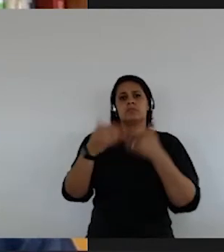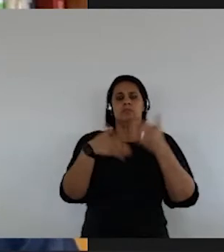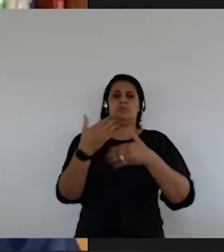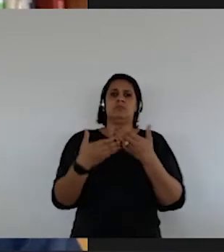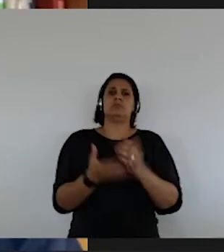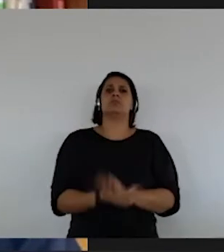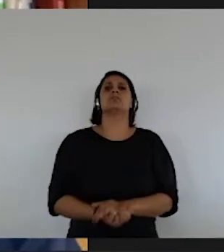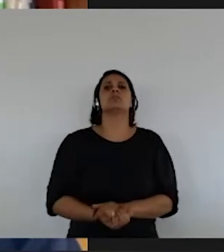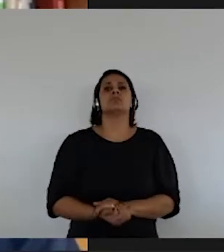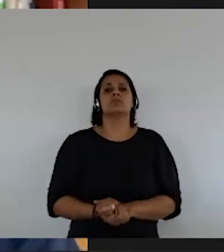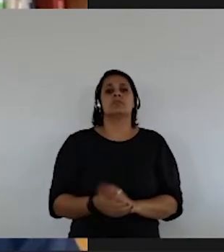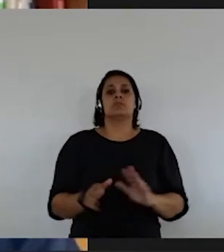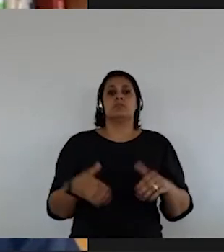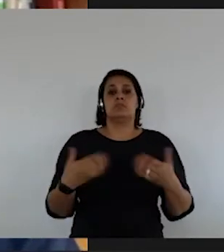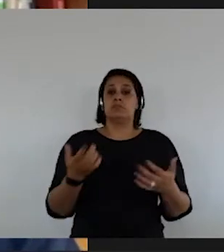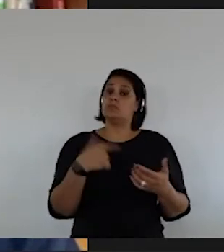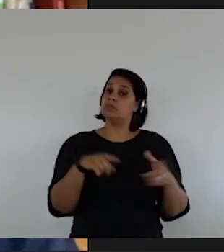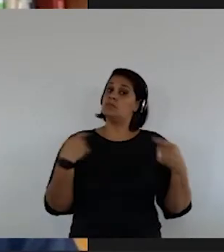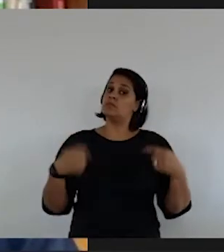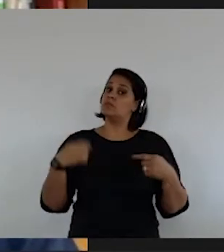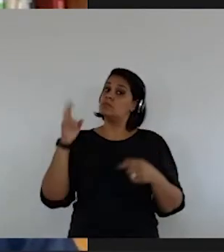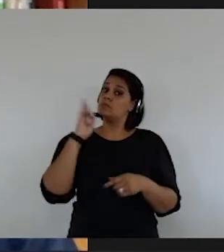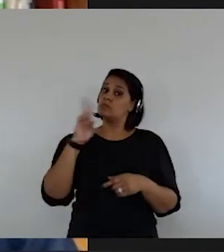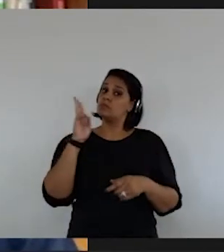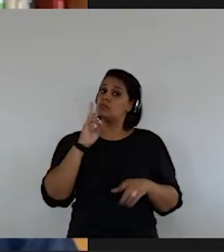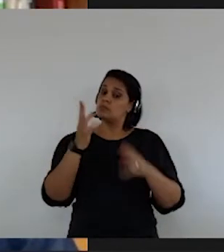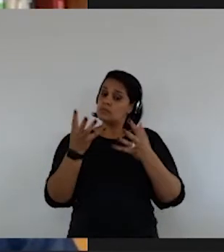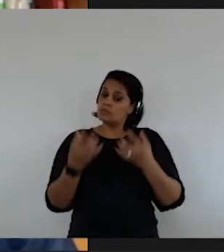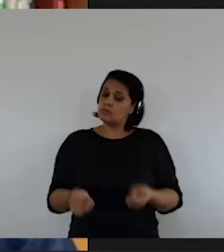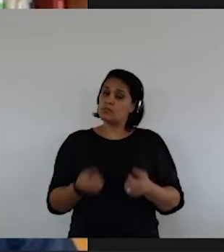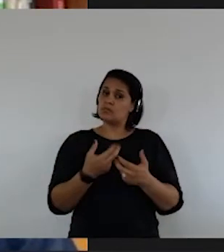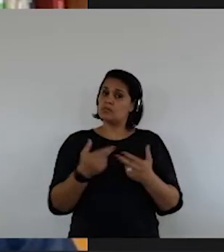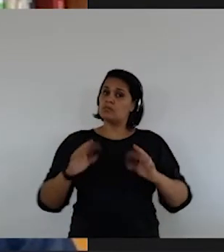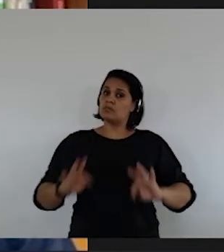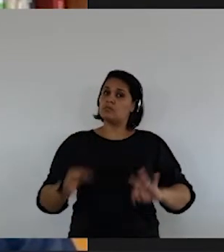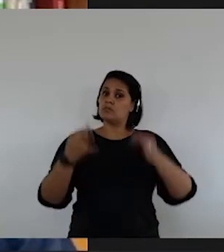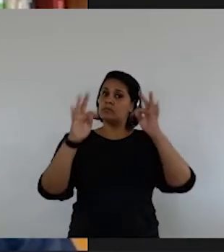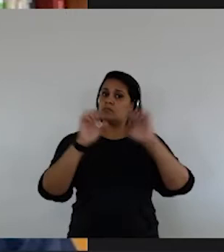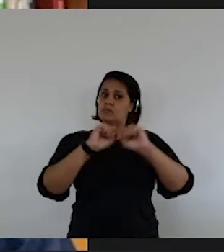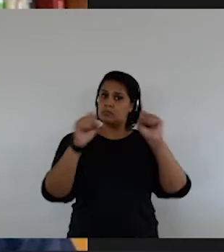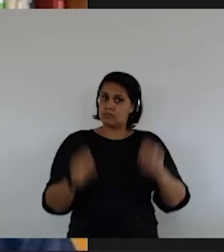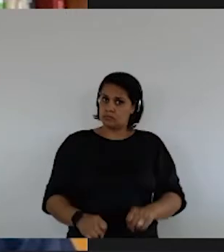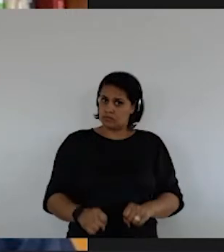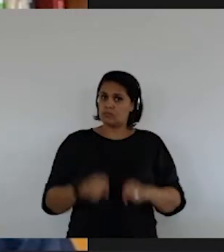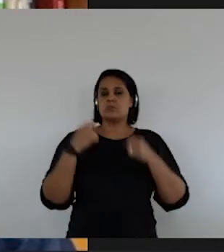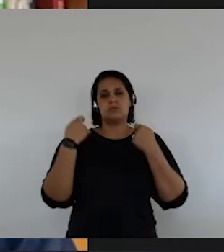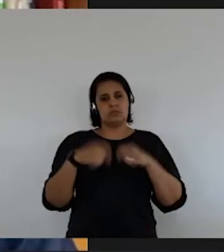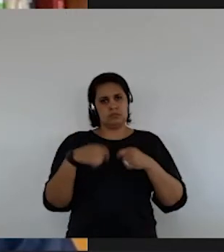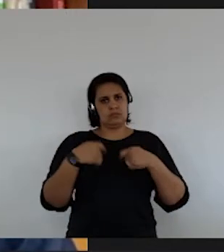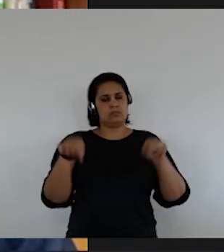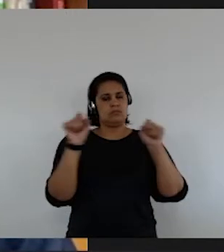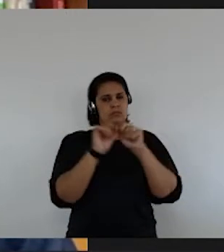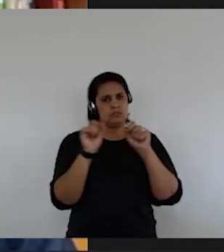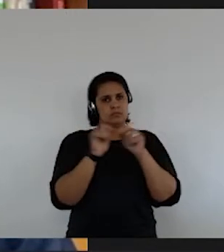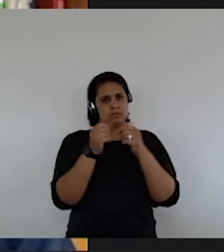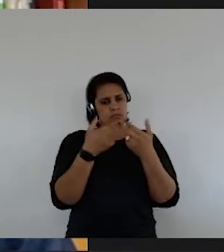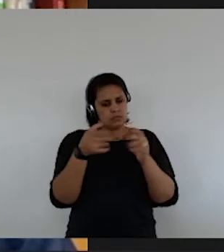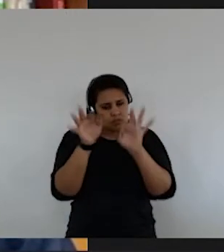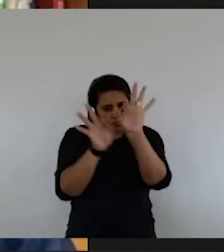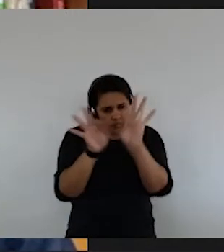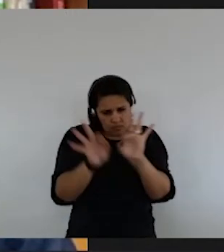produtividade. Contudo, é preciso lembrar que a adoção de sistemas de tecnologia pelo judiciário há de ser feita em caráter planejado